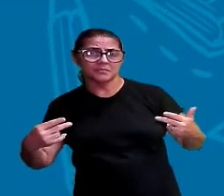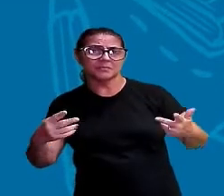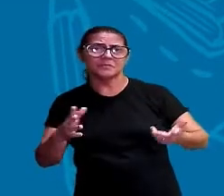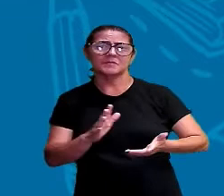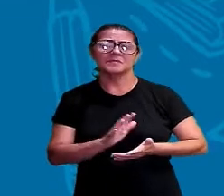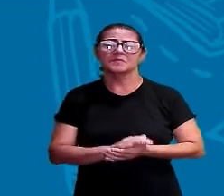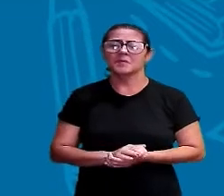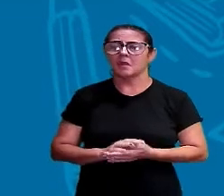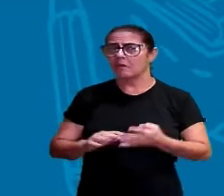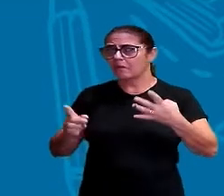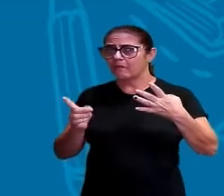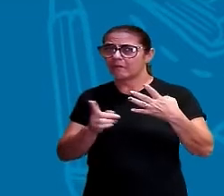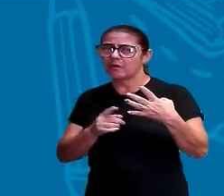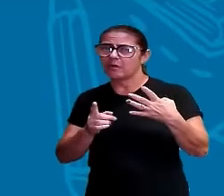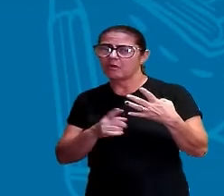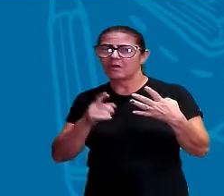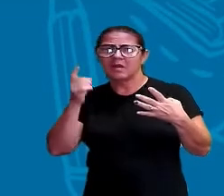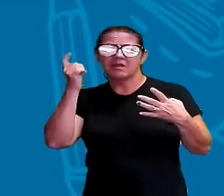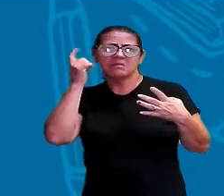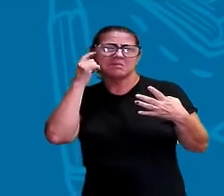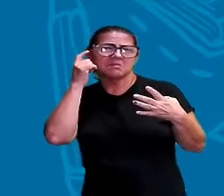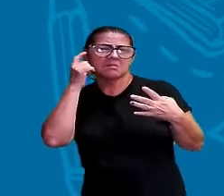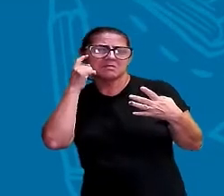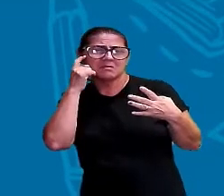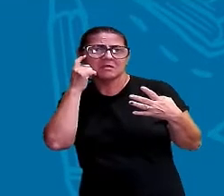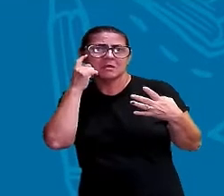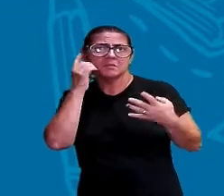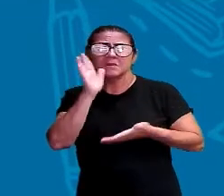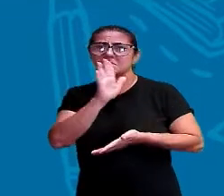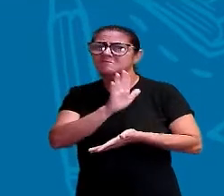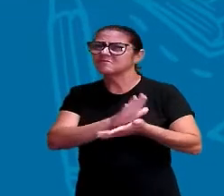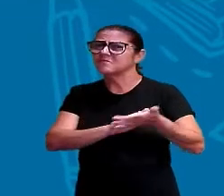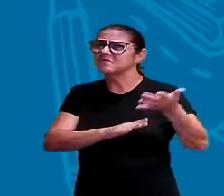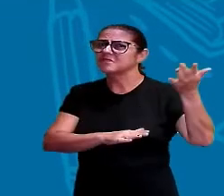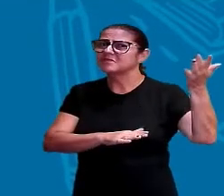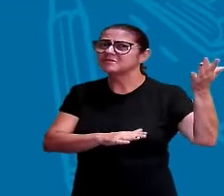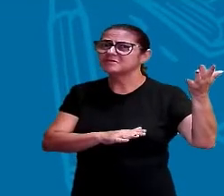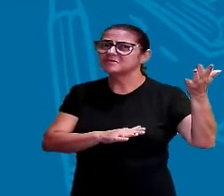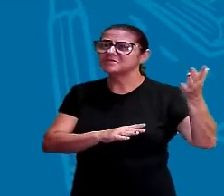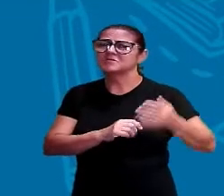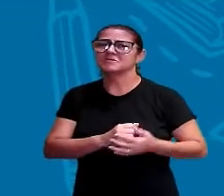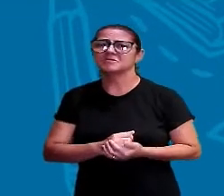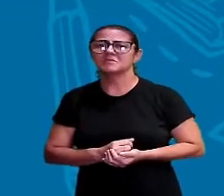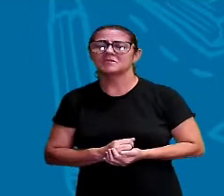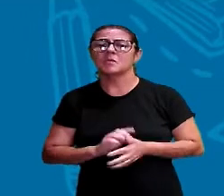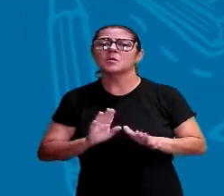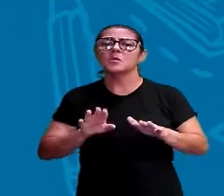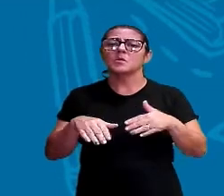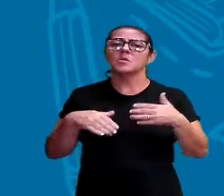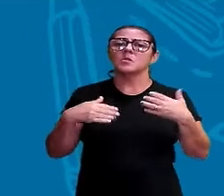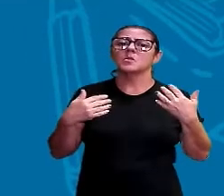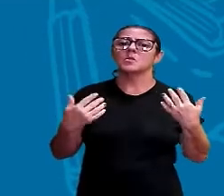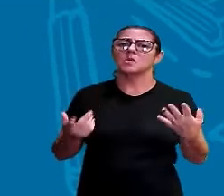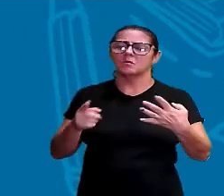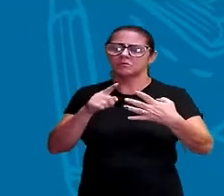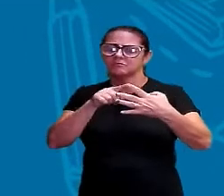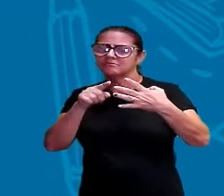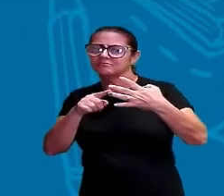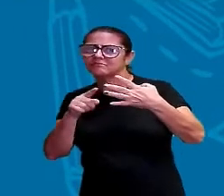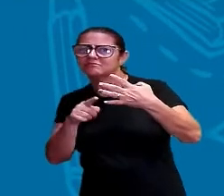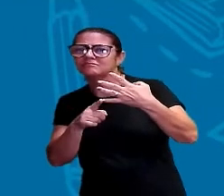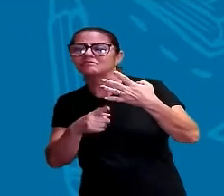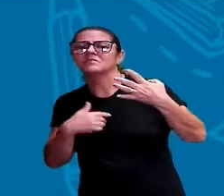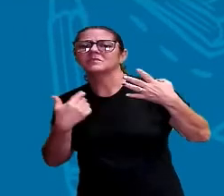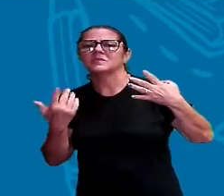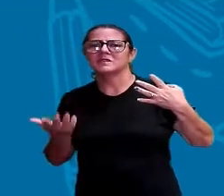tá? Ou ela dá a ideia que é alguém que vai viajar para o espaço. Então, qual dessas 4 opções,